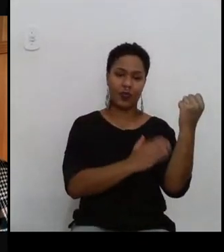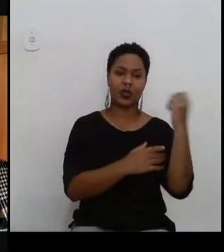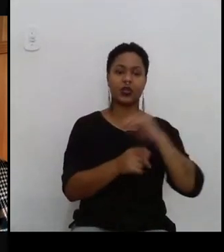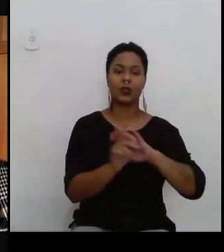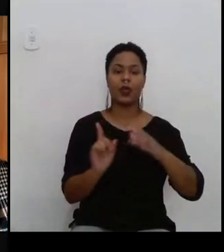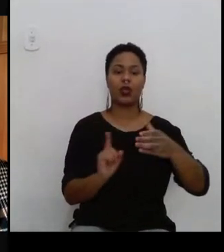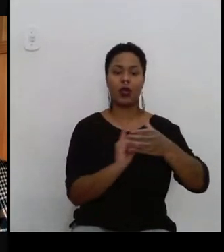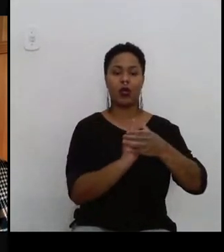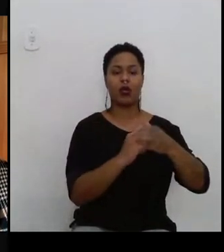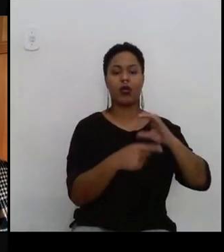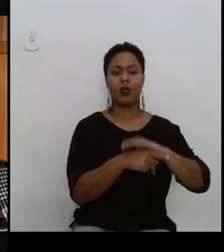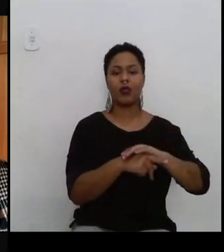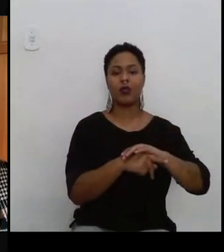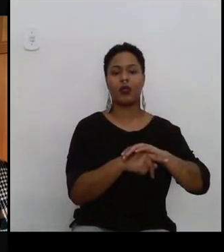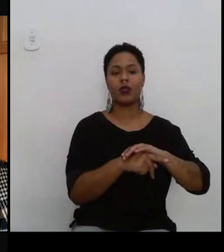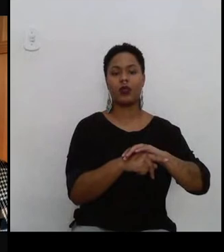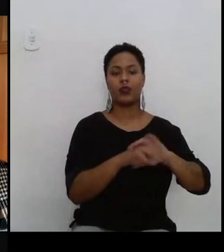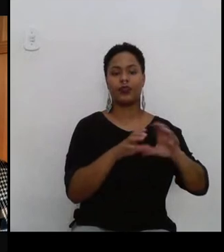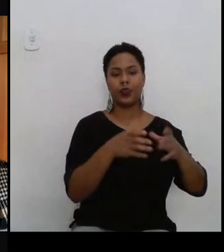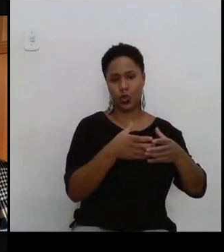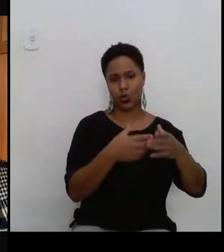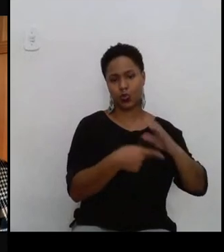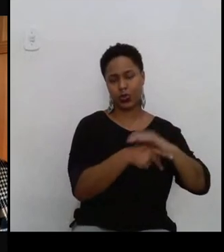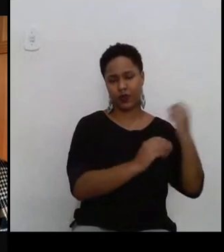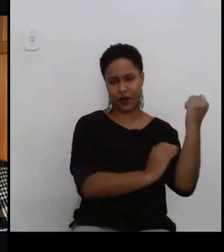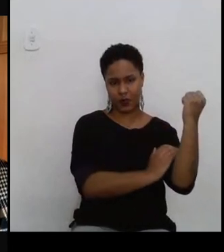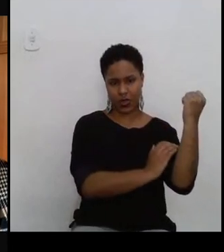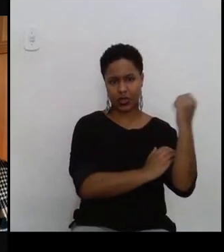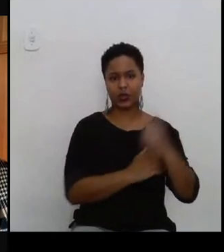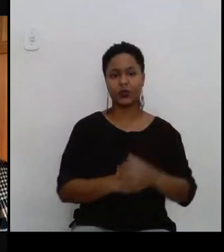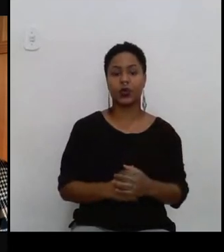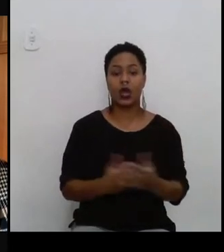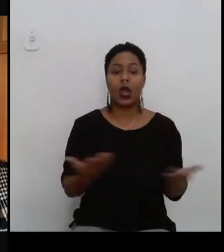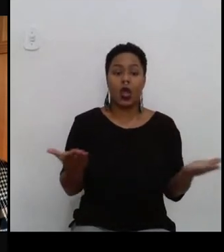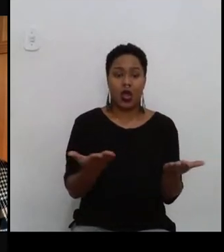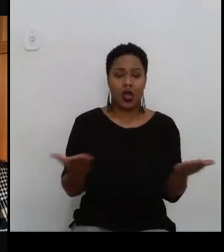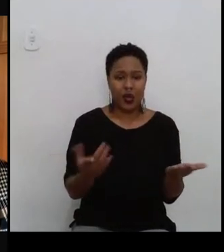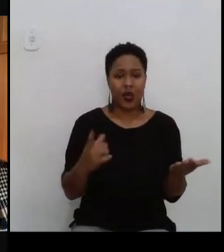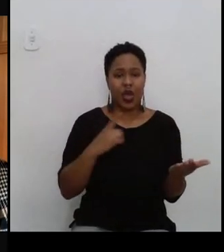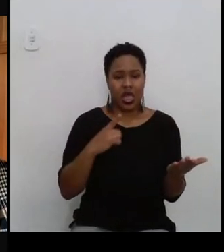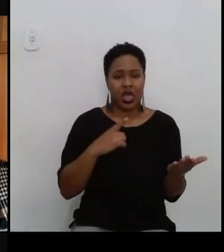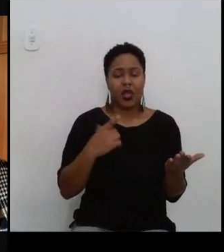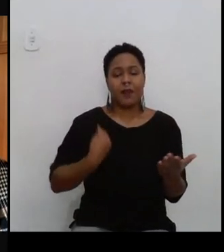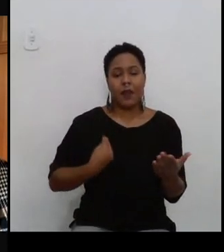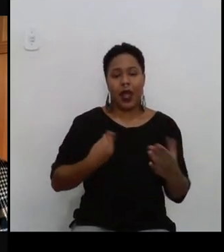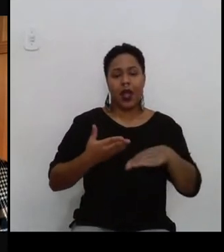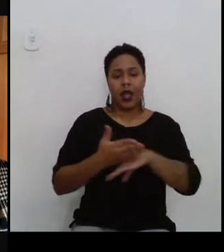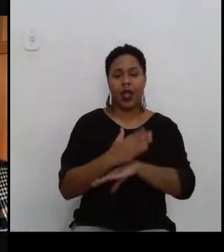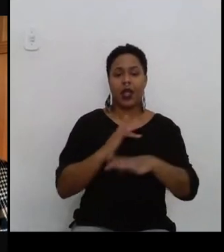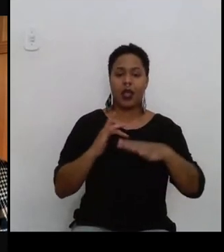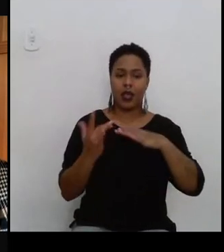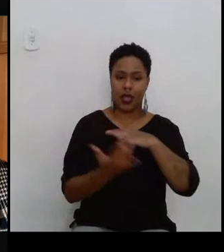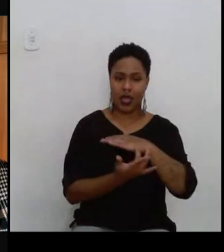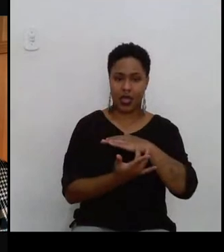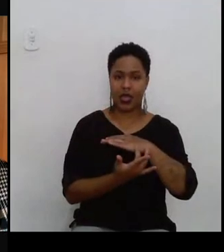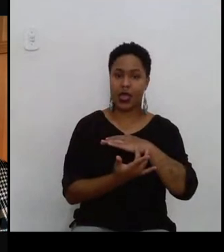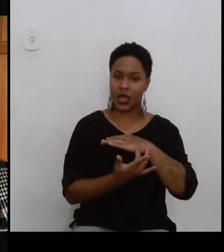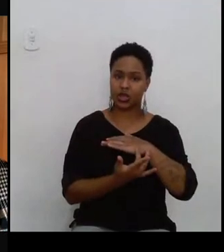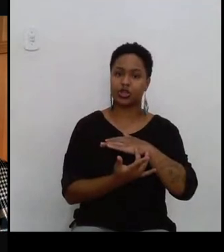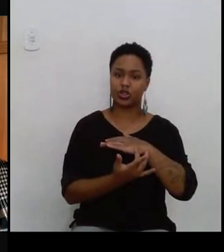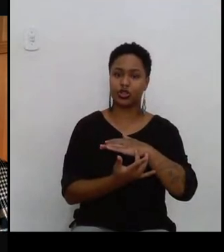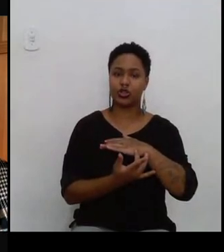hidrata e propaganda Laura e atualmente faz parte da rede conceptualizados Pressure o